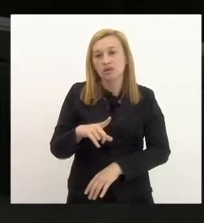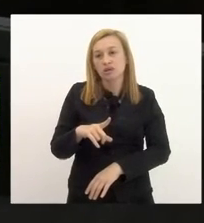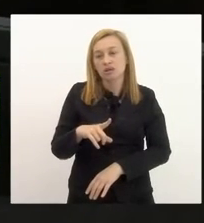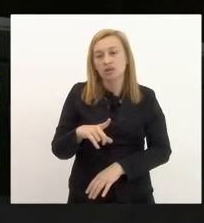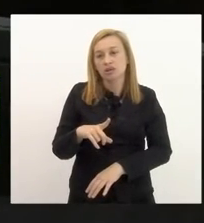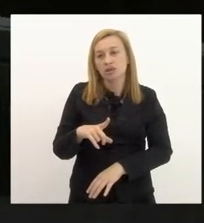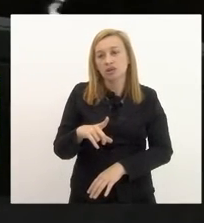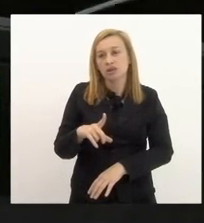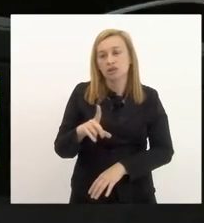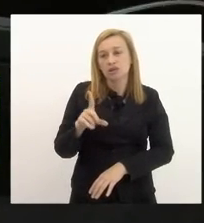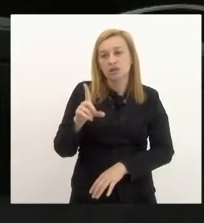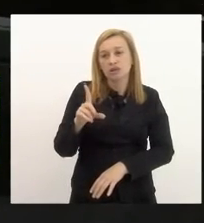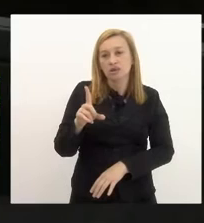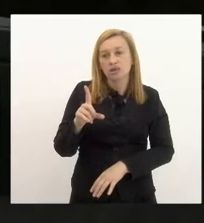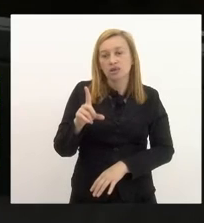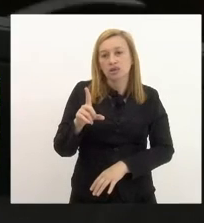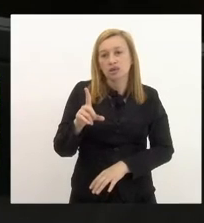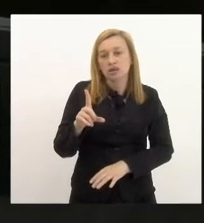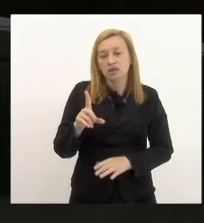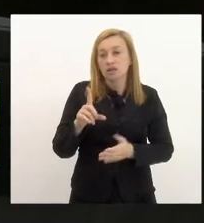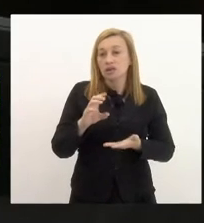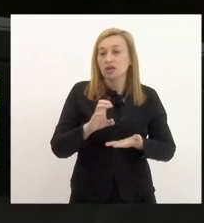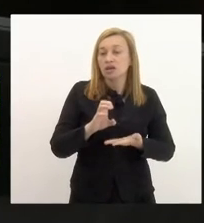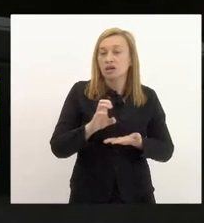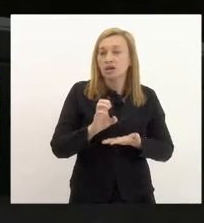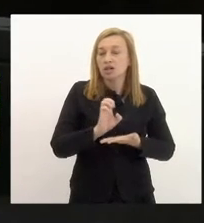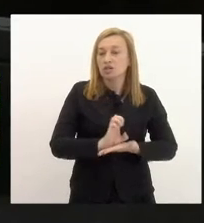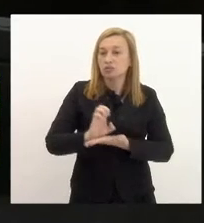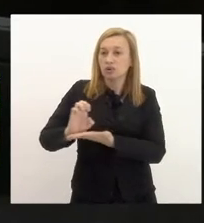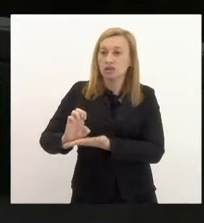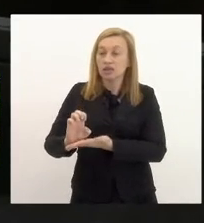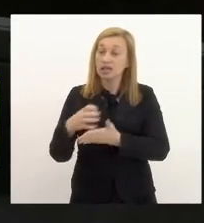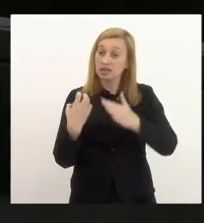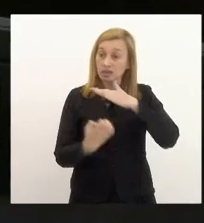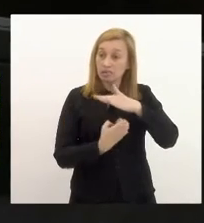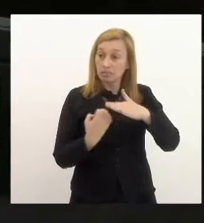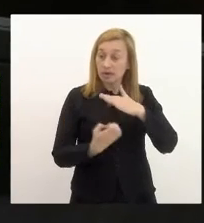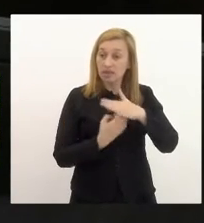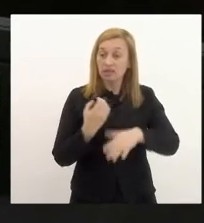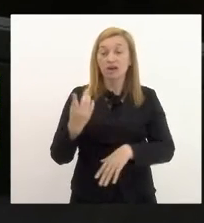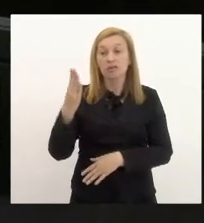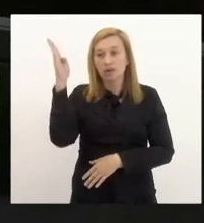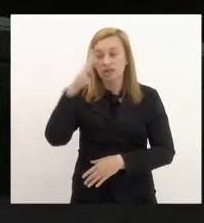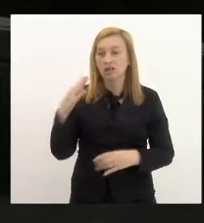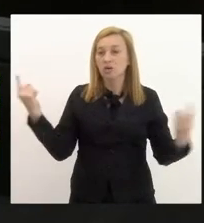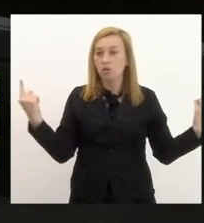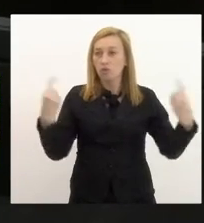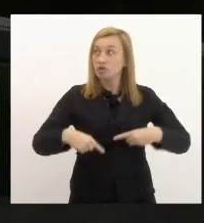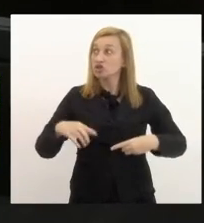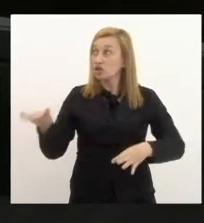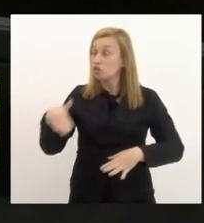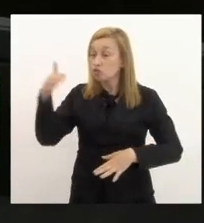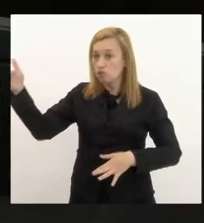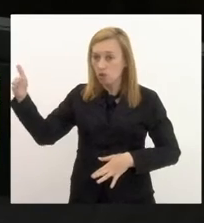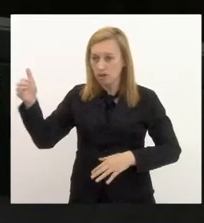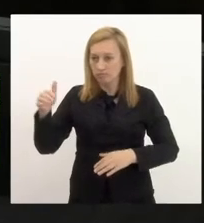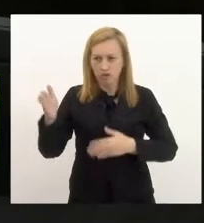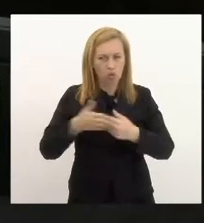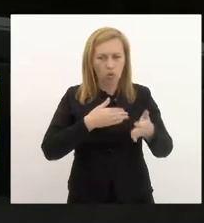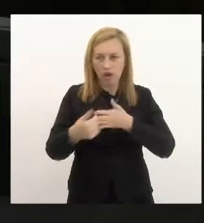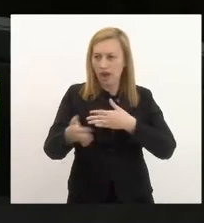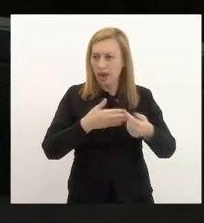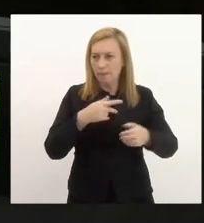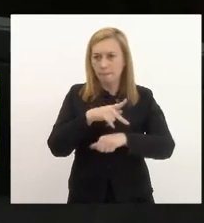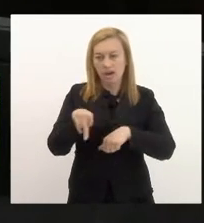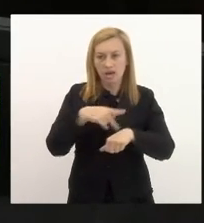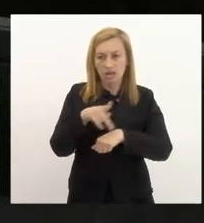exportações para que as empresas brasileiras têm um competitividade lá fora em qualquer